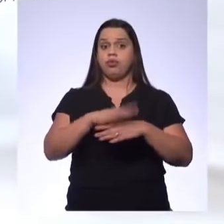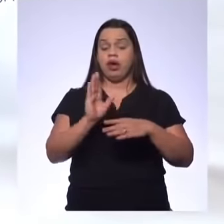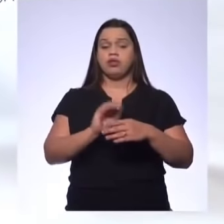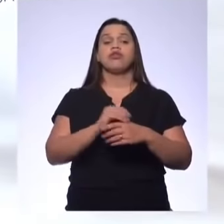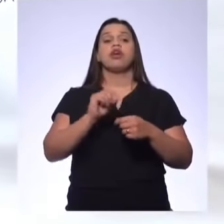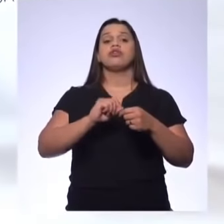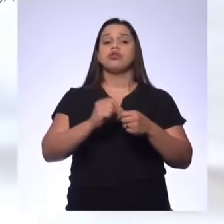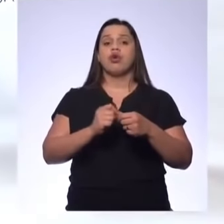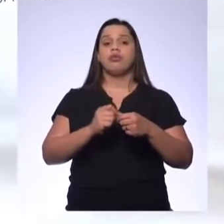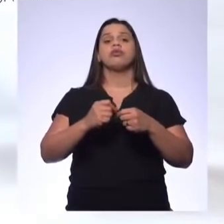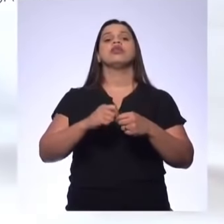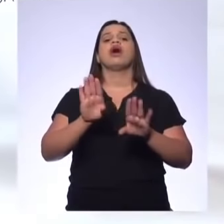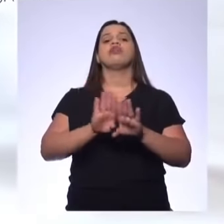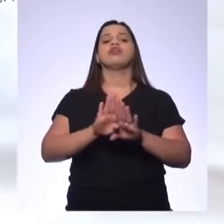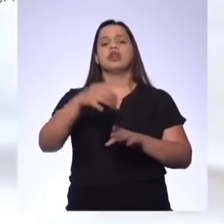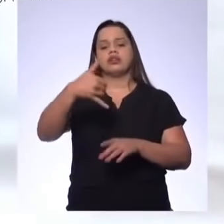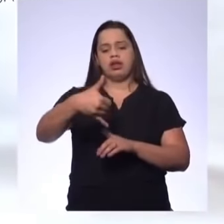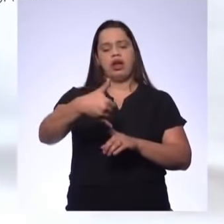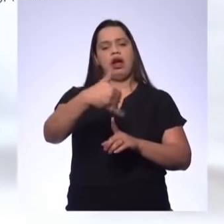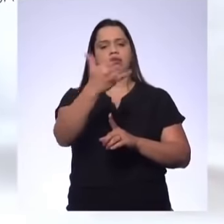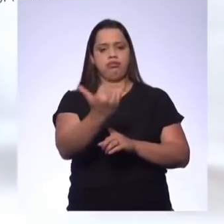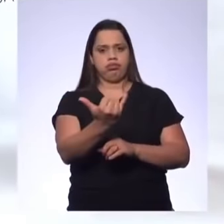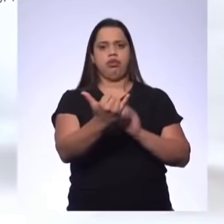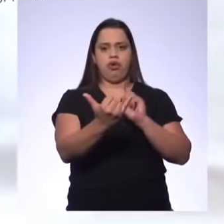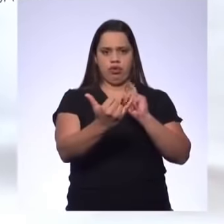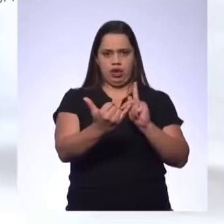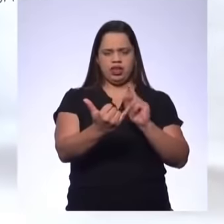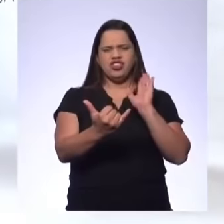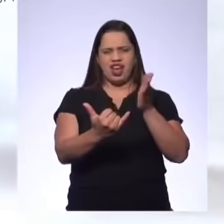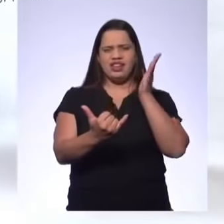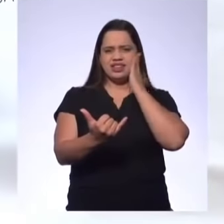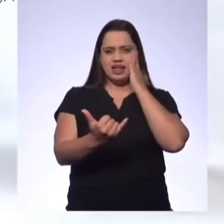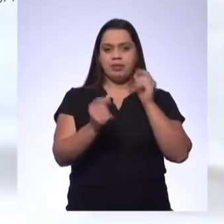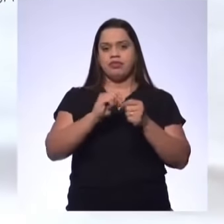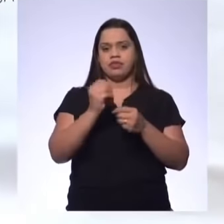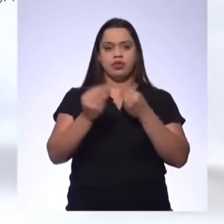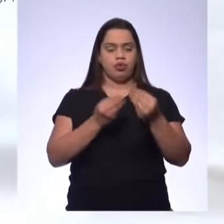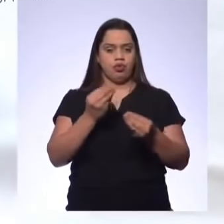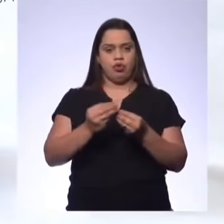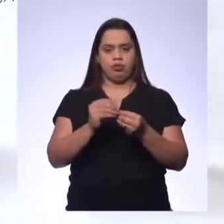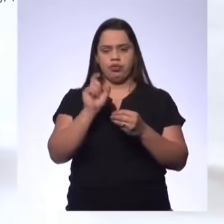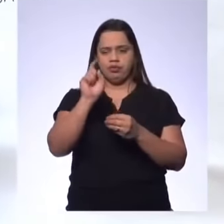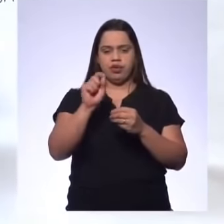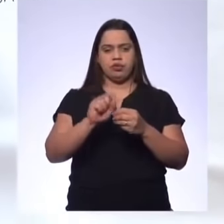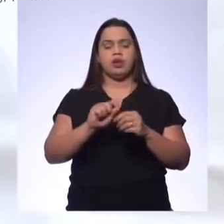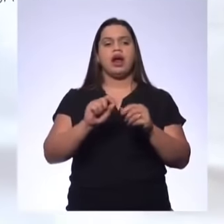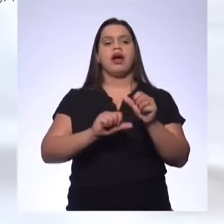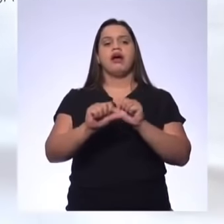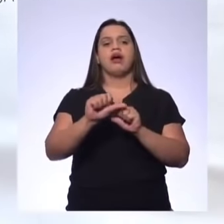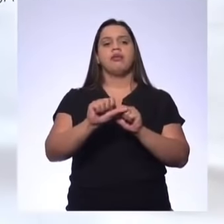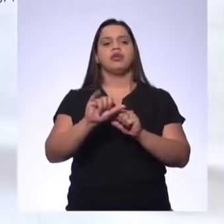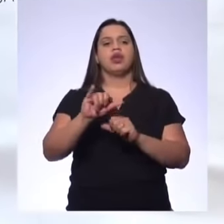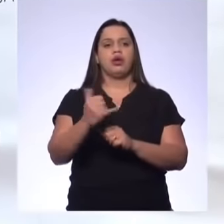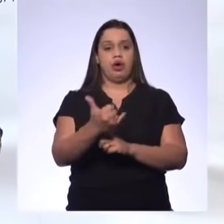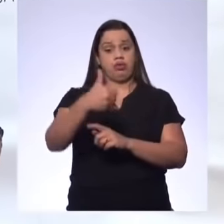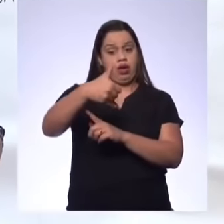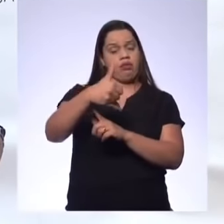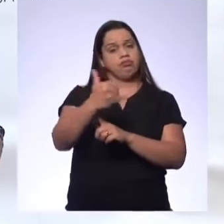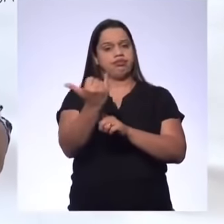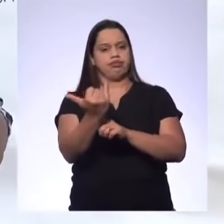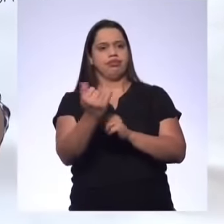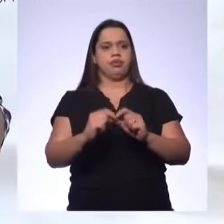Tá certo isso daí você já sabem fazer né só apertar Aquela aquele conizinho lá no celular para virar Ok